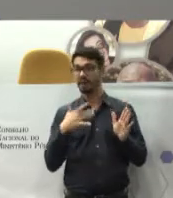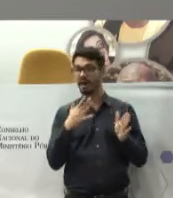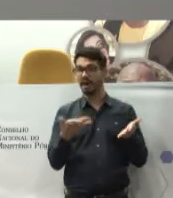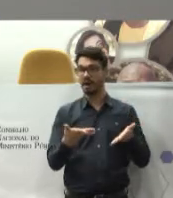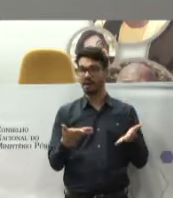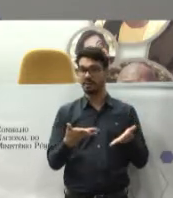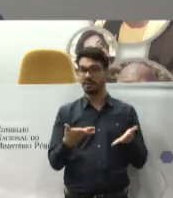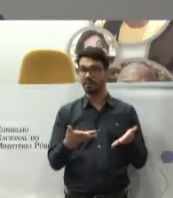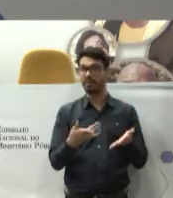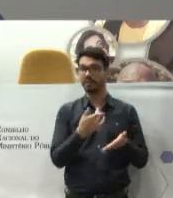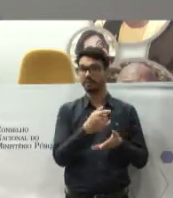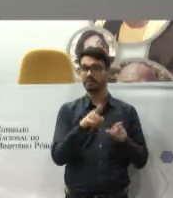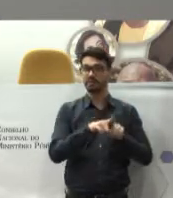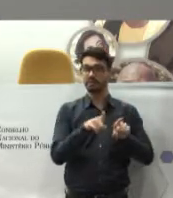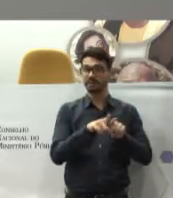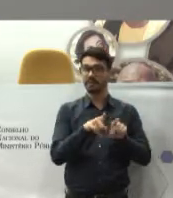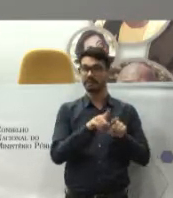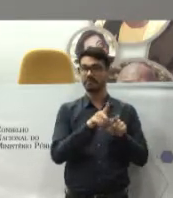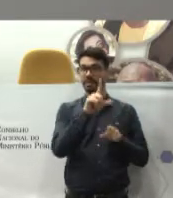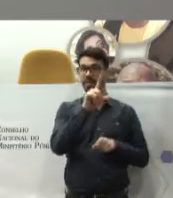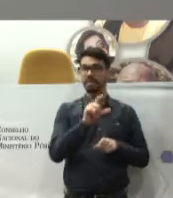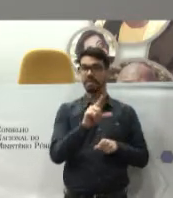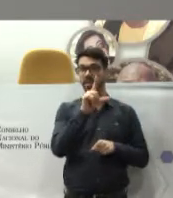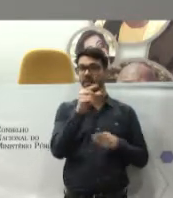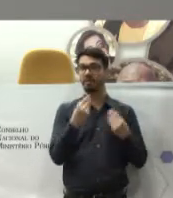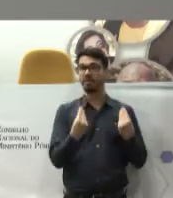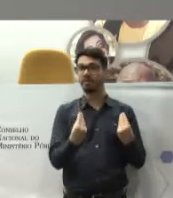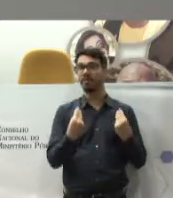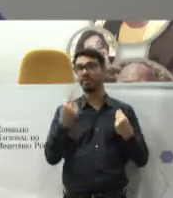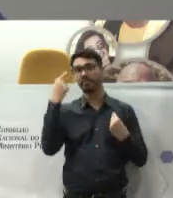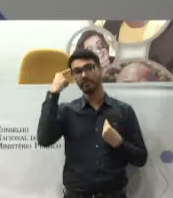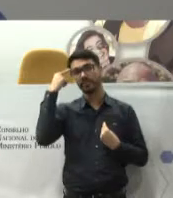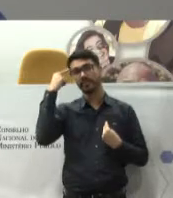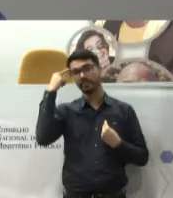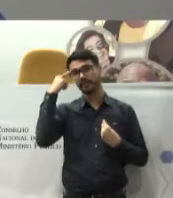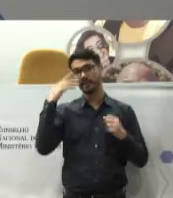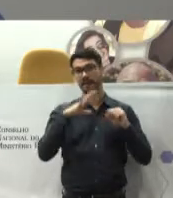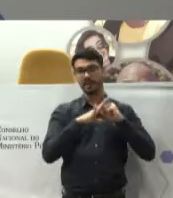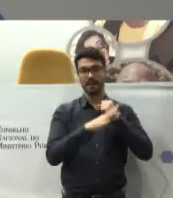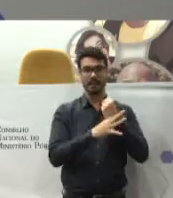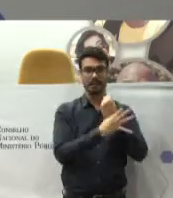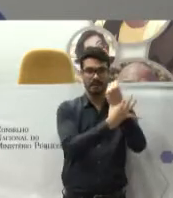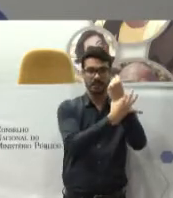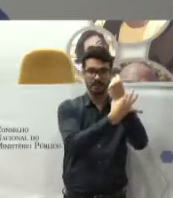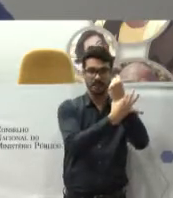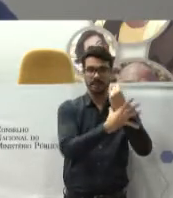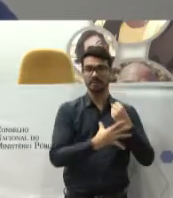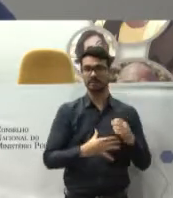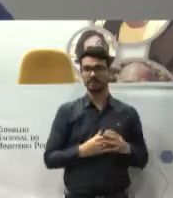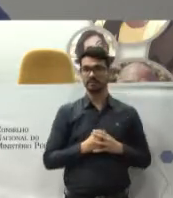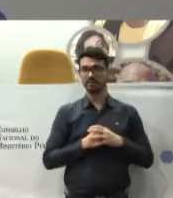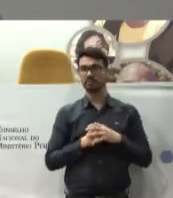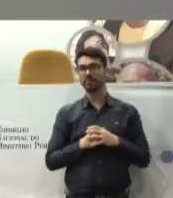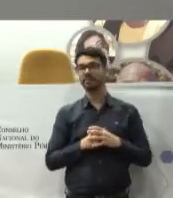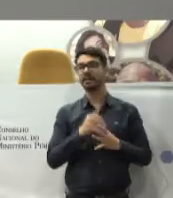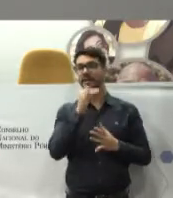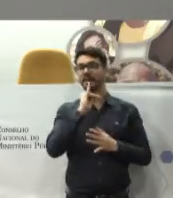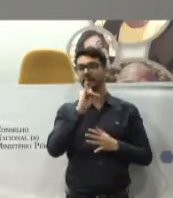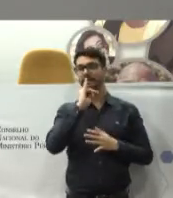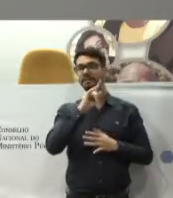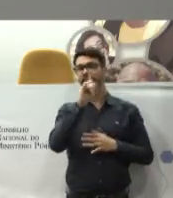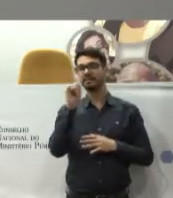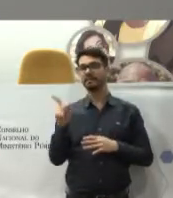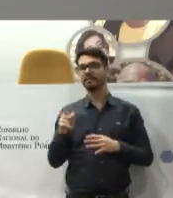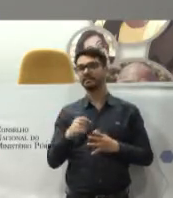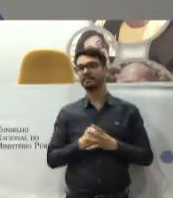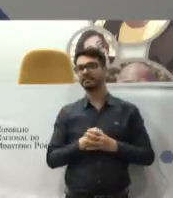que interesses, de repente, nós precisamos também nos debruçar para garantir situações desse tipo? Eu gosto muito do exemplo da hepatite